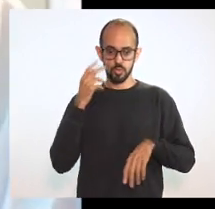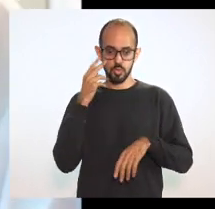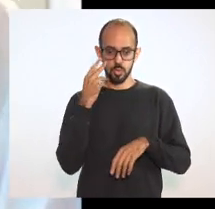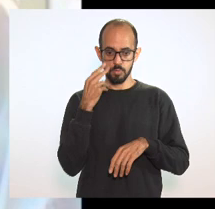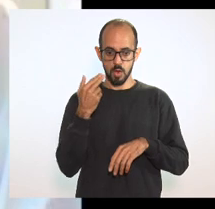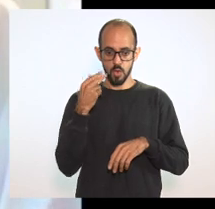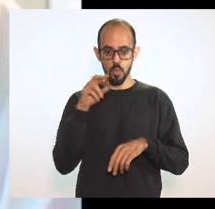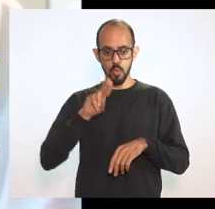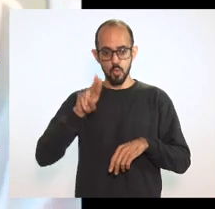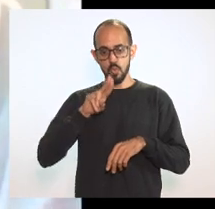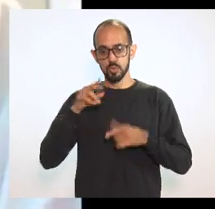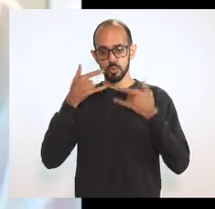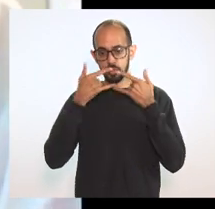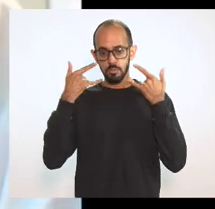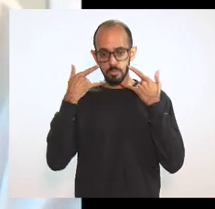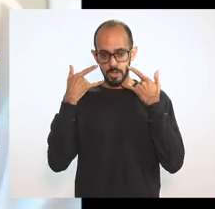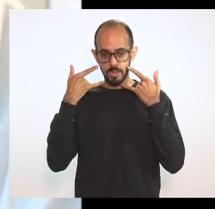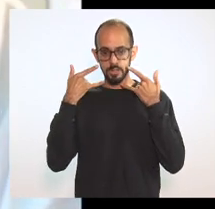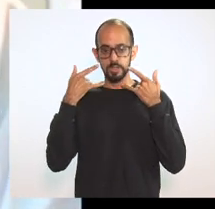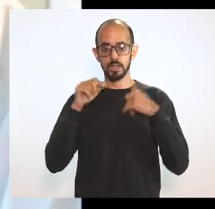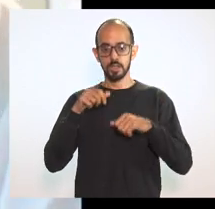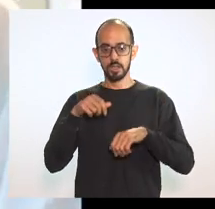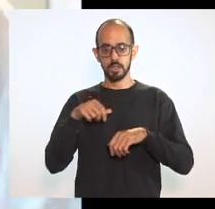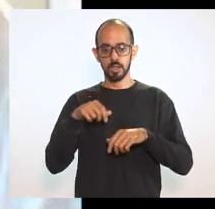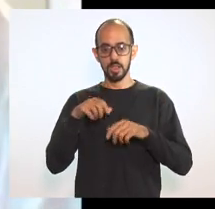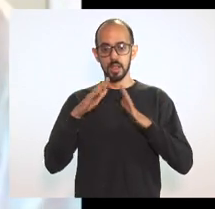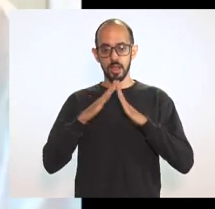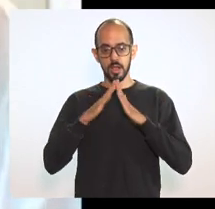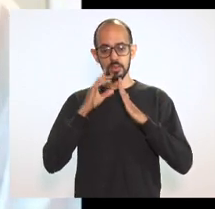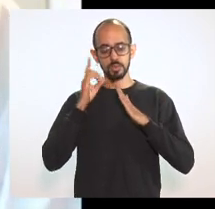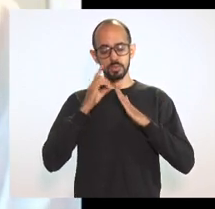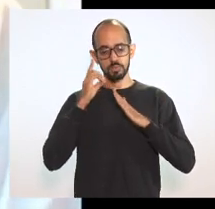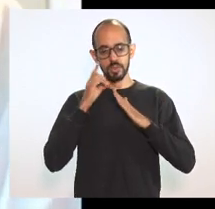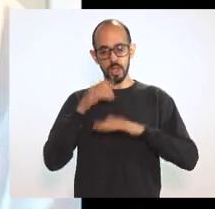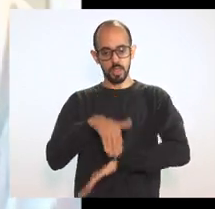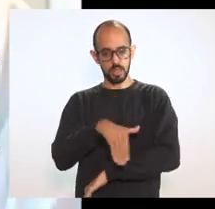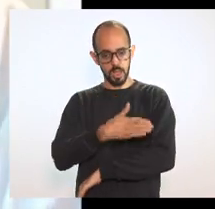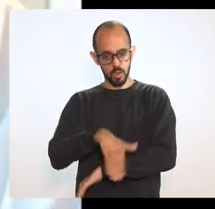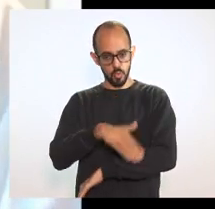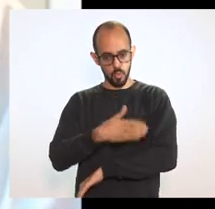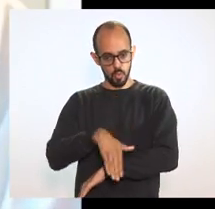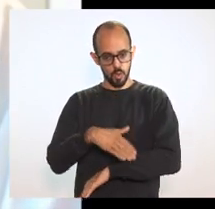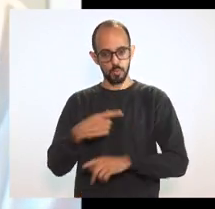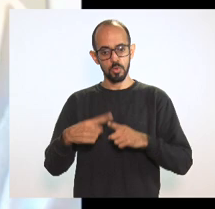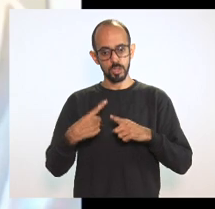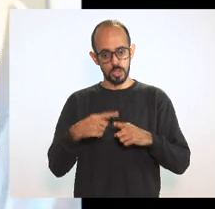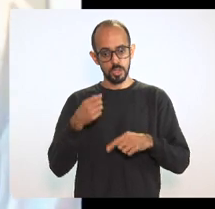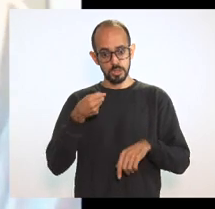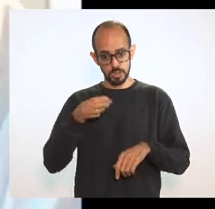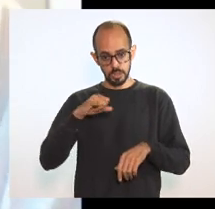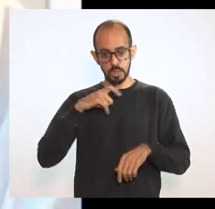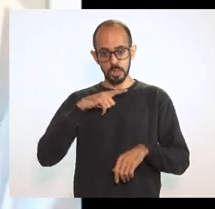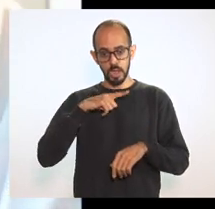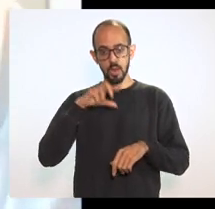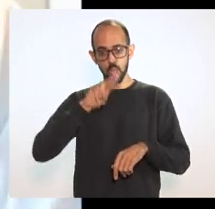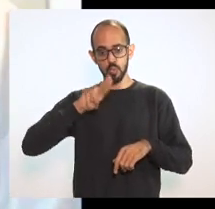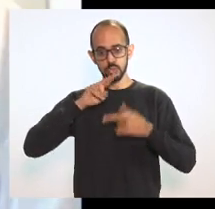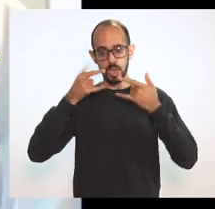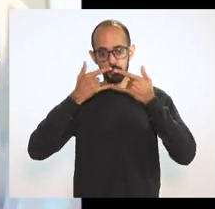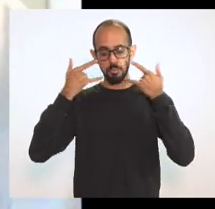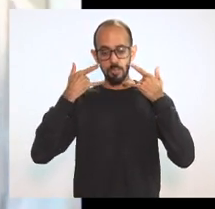Usem máscara no plenário, na rua, nos espaços em que estiverem. Quanto mais gente usa máscara, mais rápido a gente